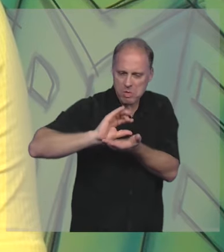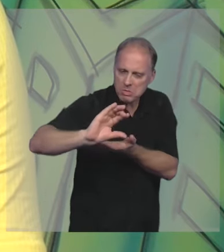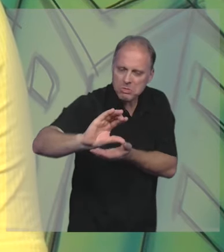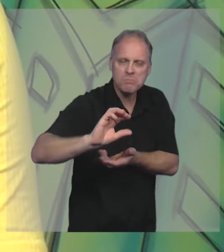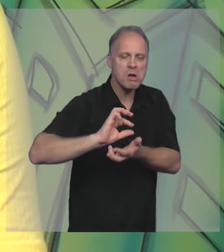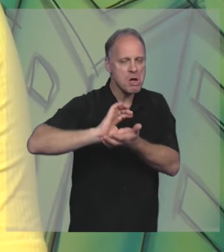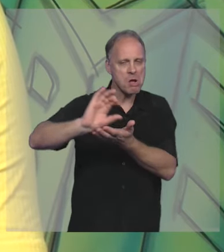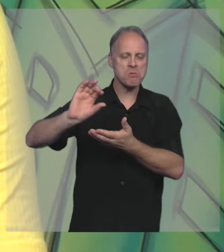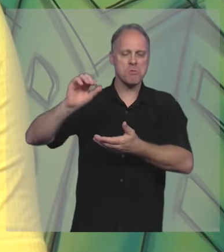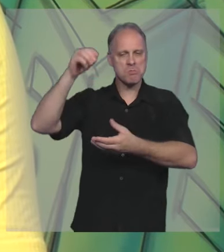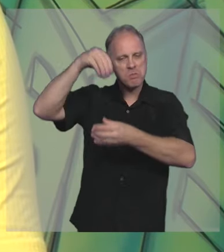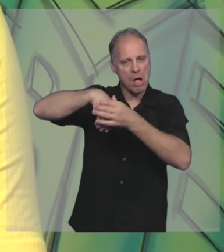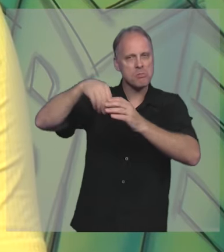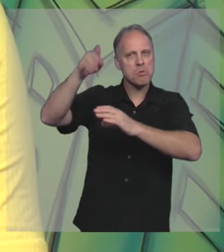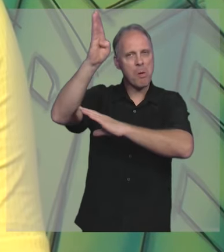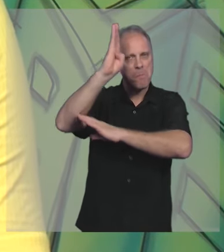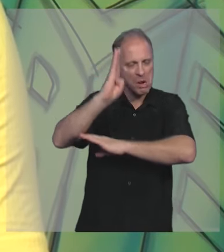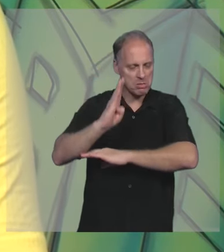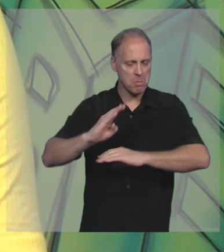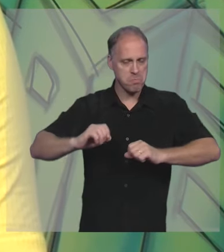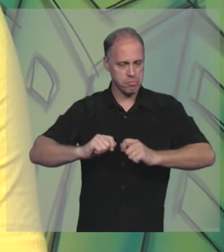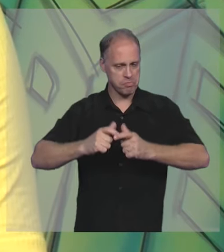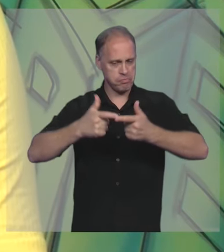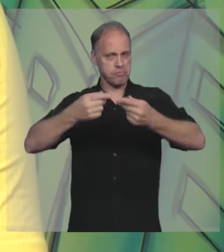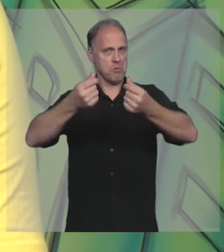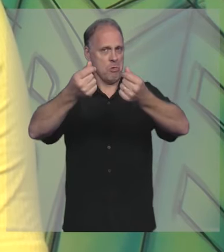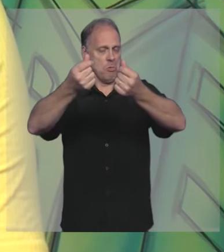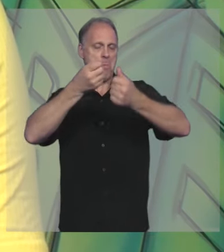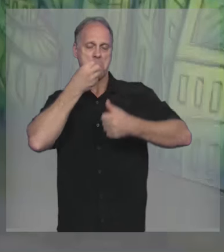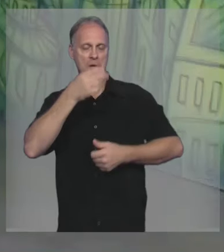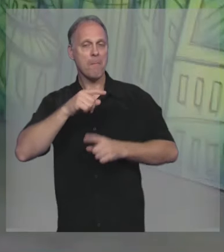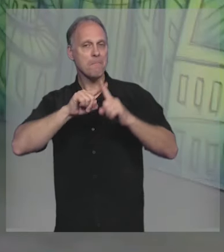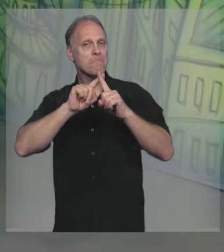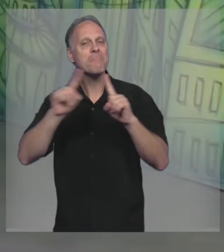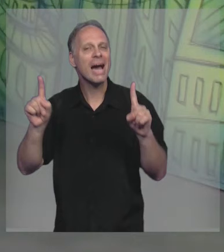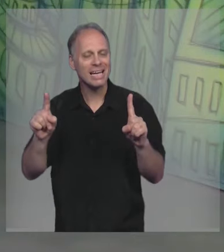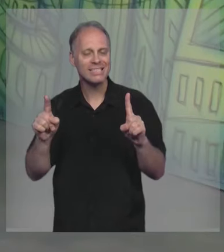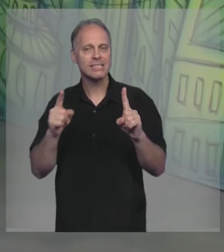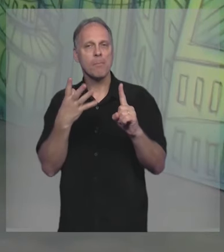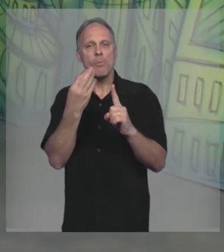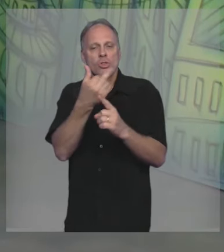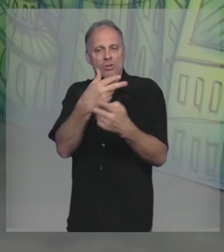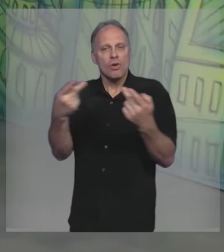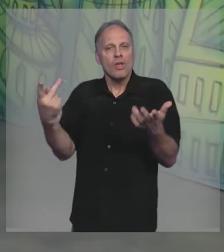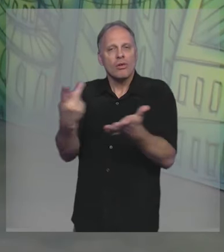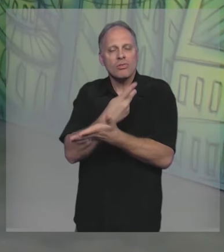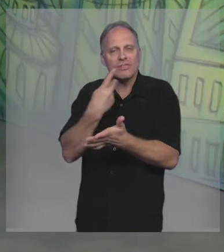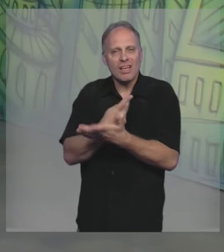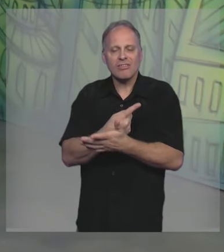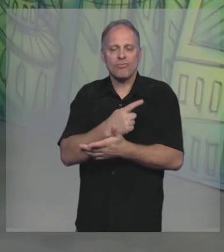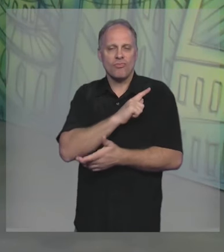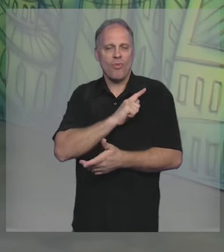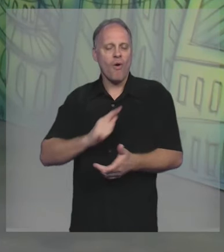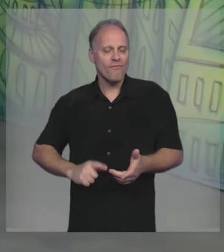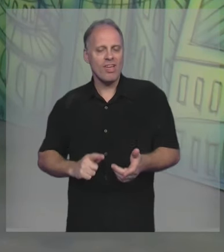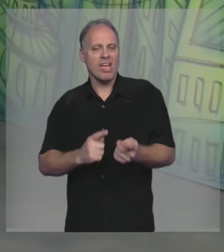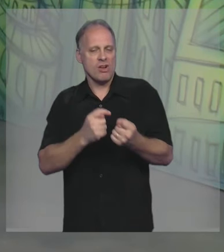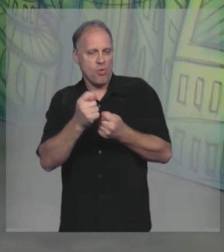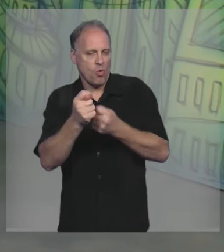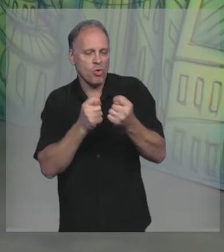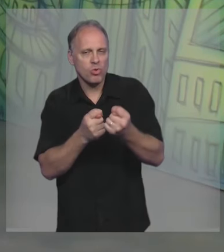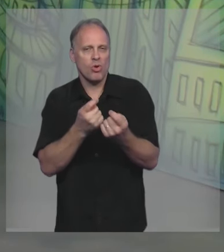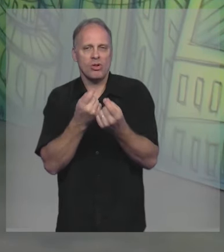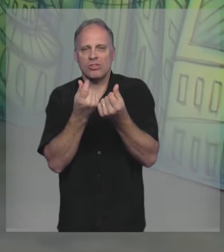de movimentação de pessoas dentro do país. Entretanto, no decorrer disso, muitas coisas ocorreram, uma má gestão, uma